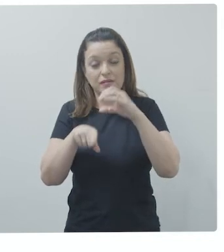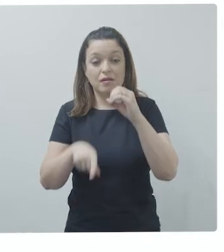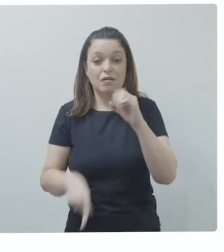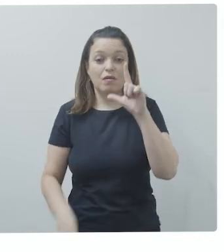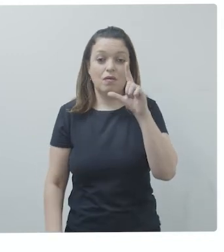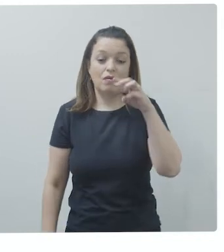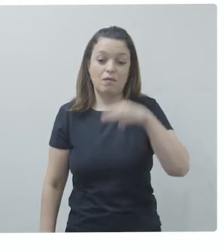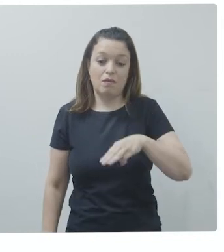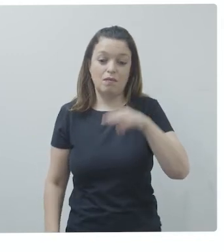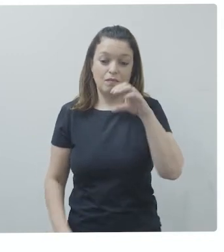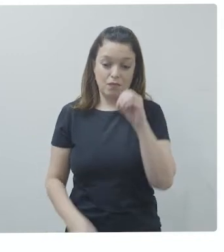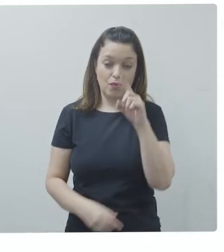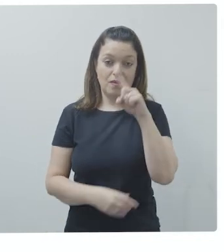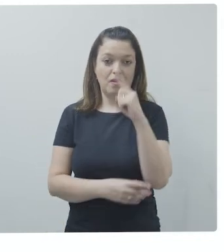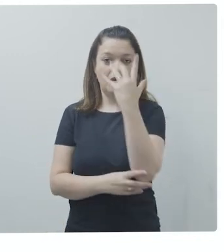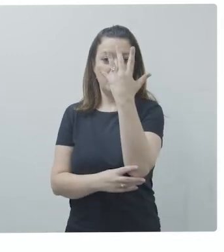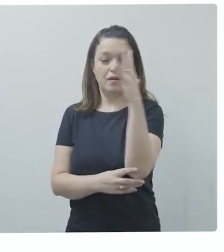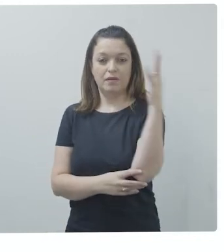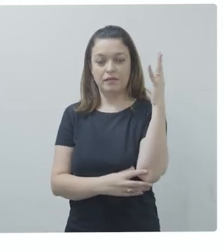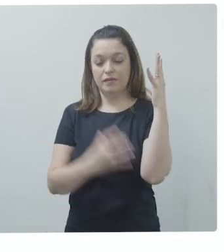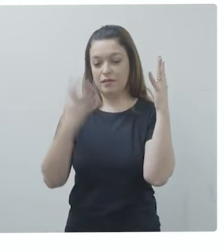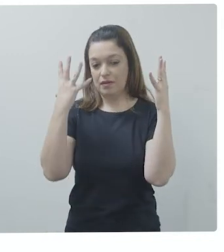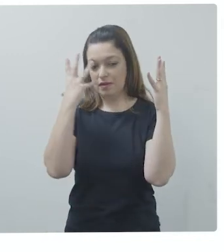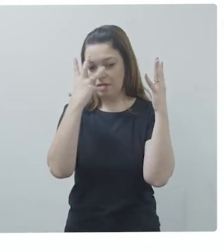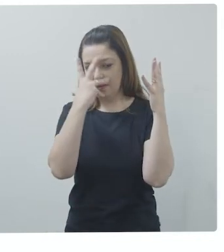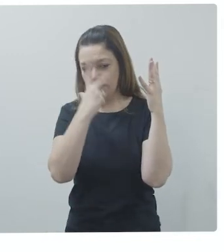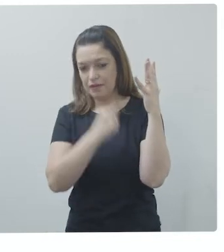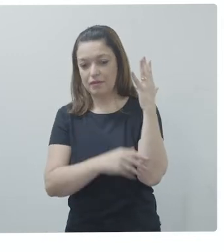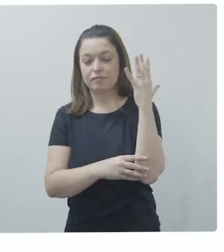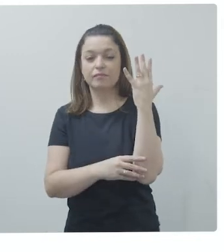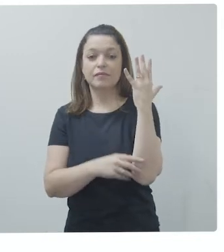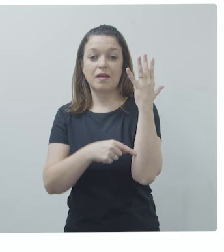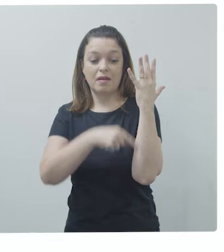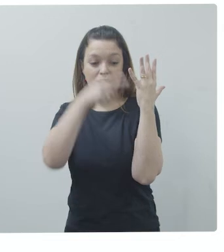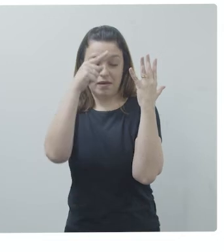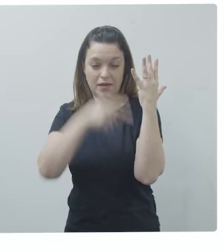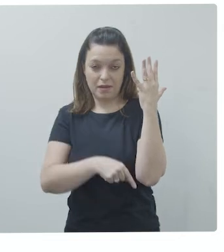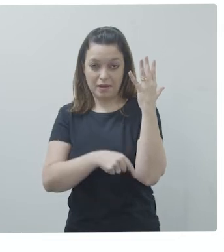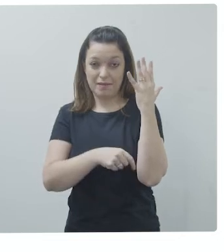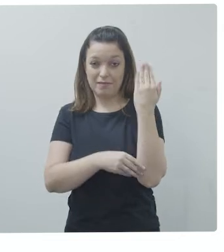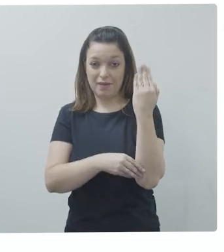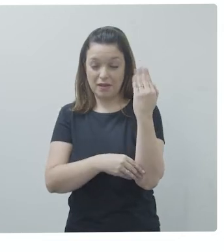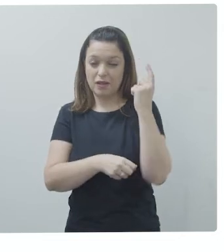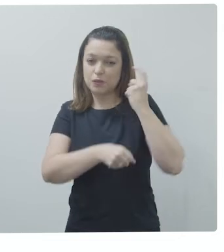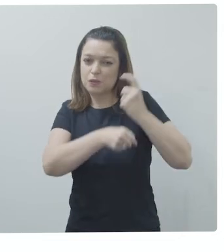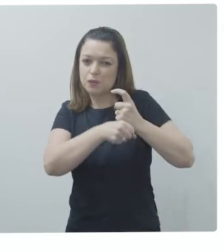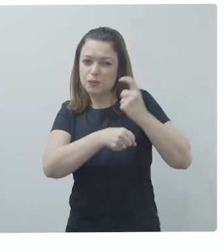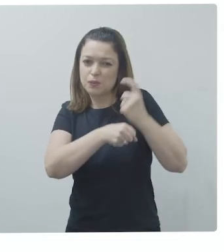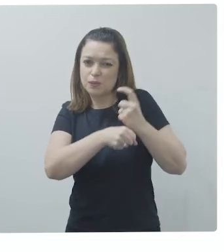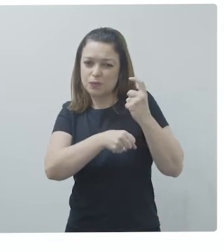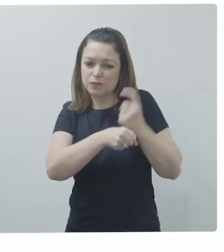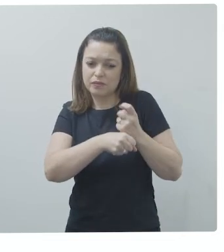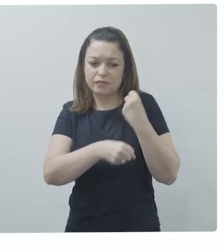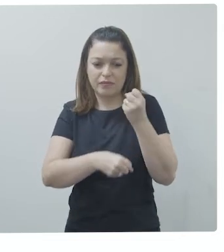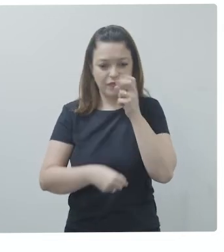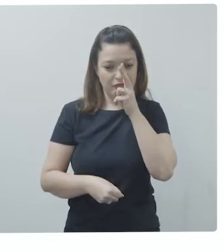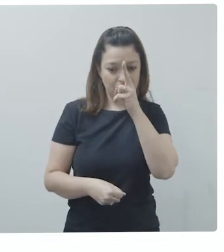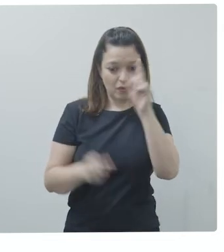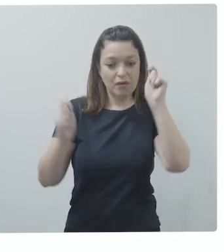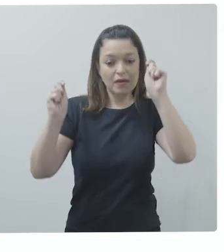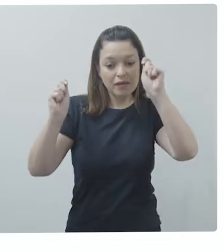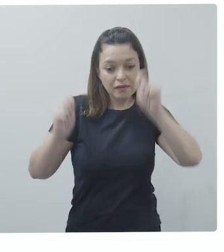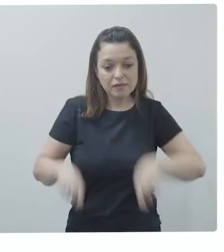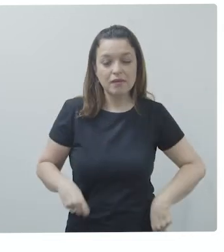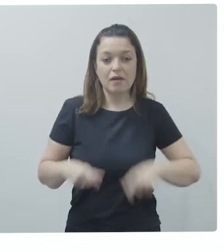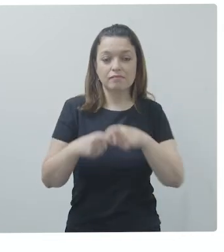O olmo é uma árvore graciosa, mas sua madeira é rígida o bastante para ser transformada em tábuas